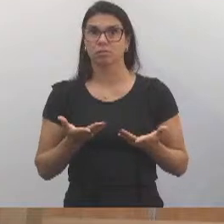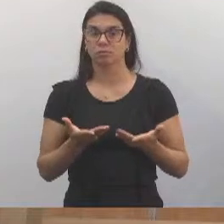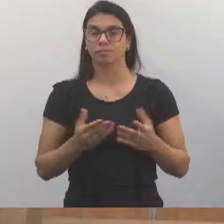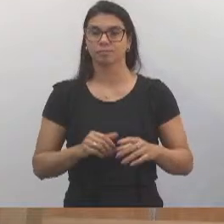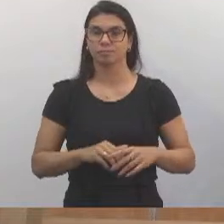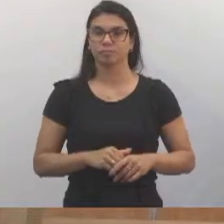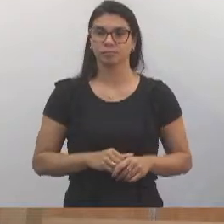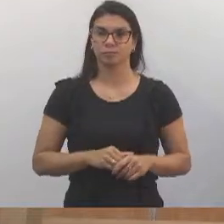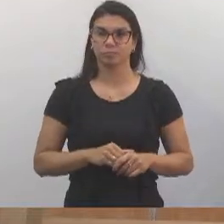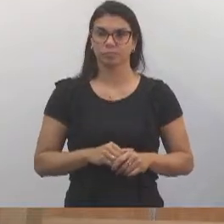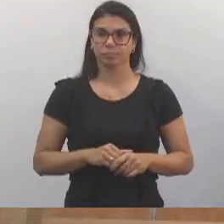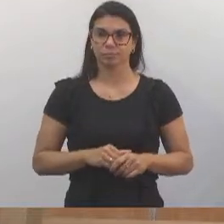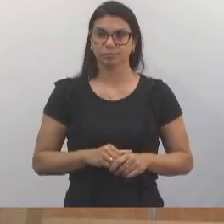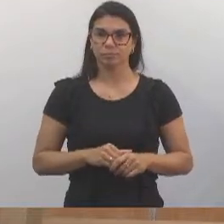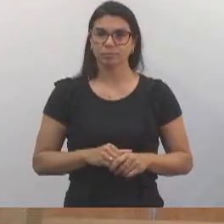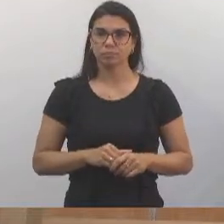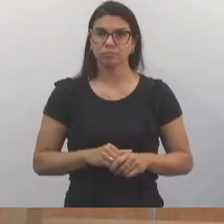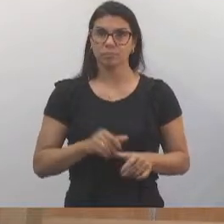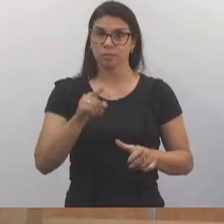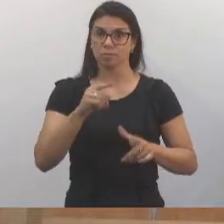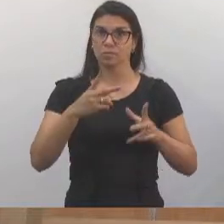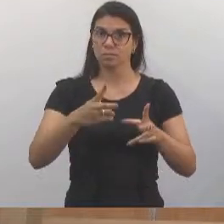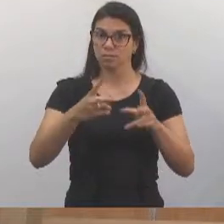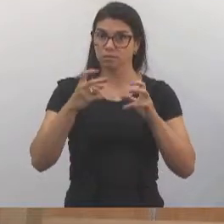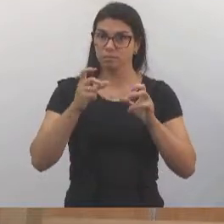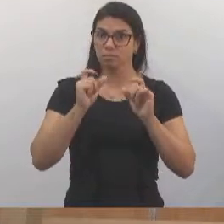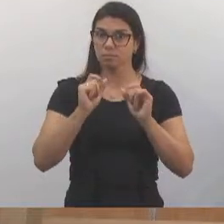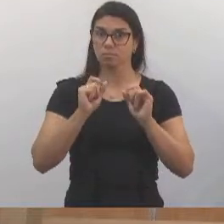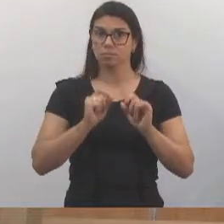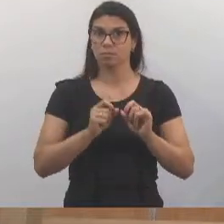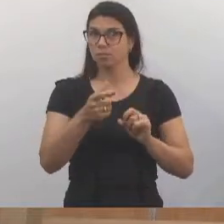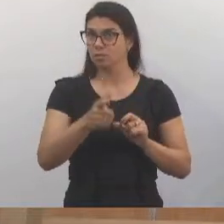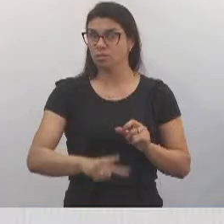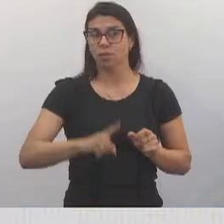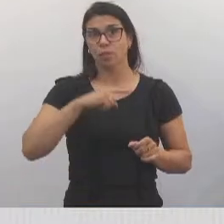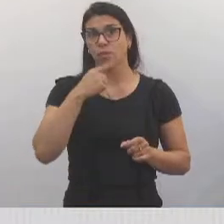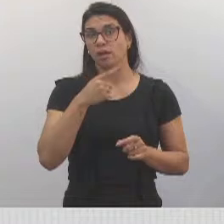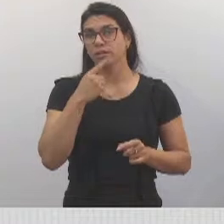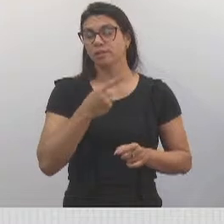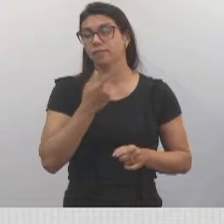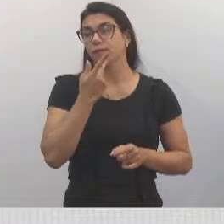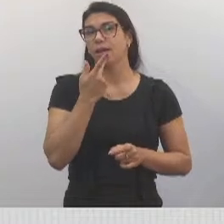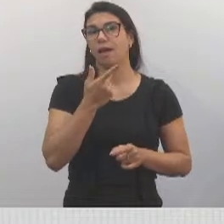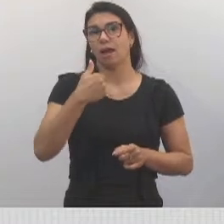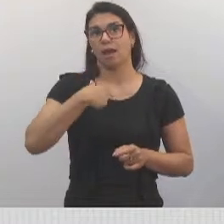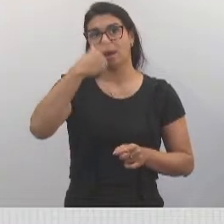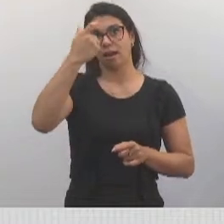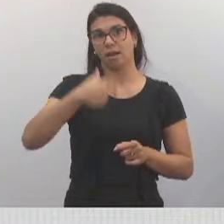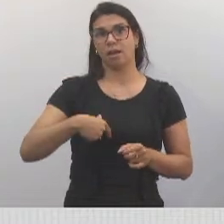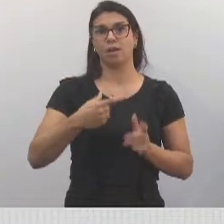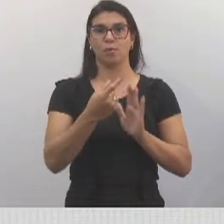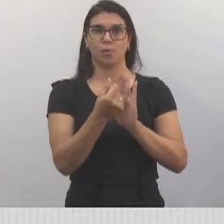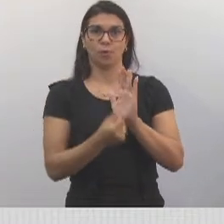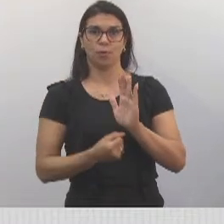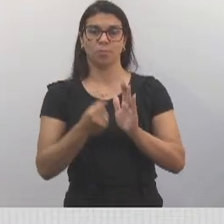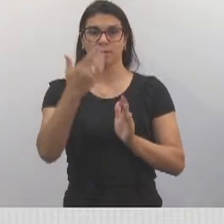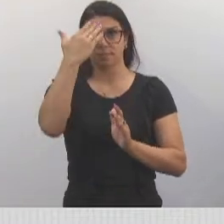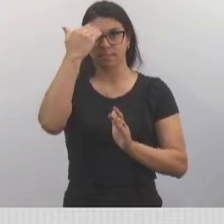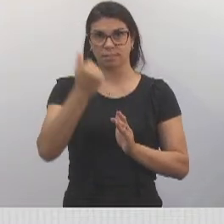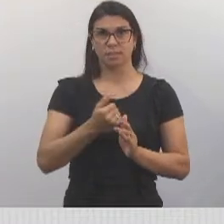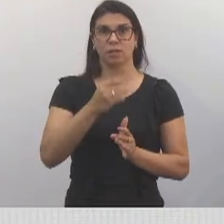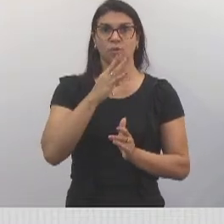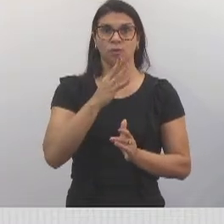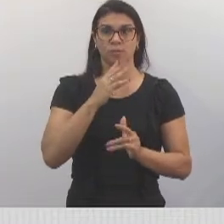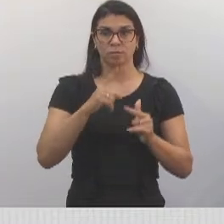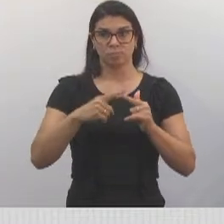favor. Então, para vocês perceberem, não adianta falar, mas eu sou economista, é isso e aquilo, mas